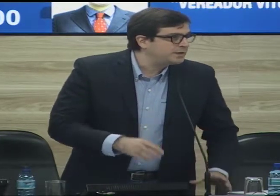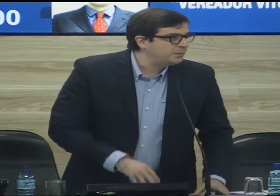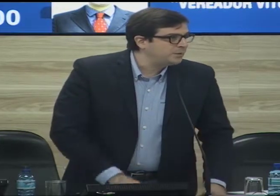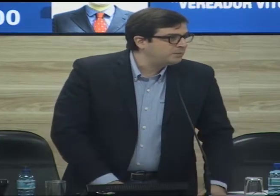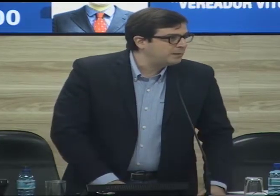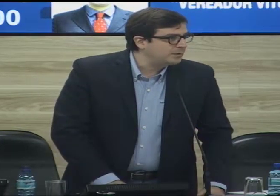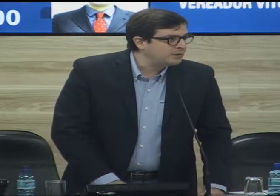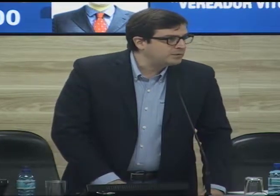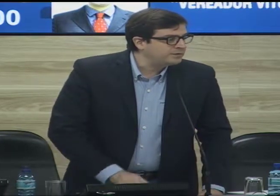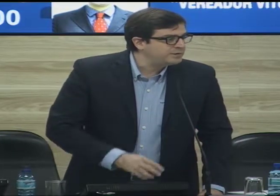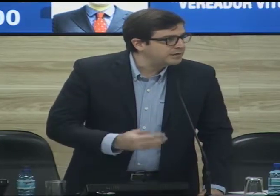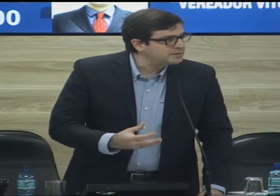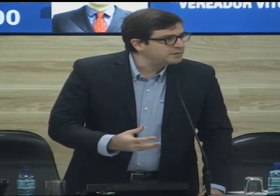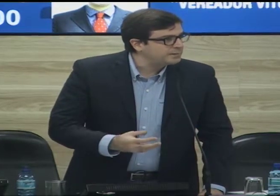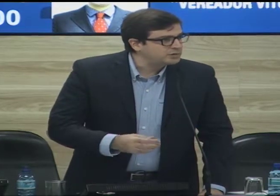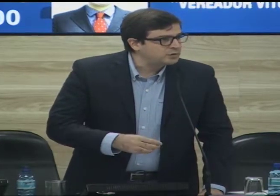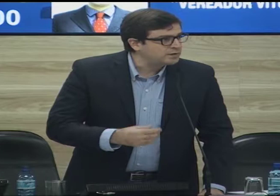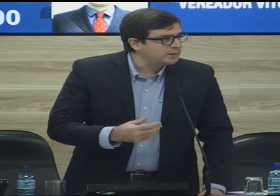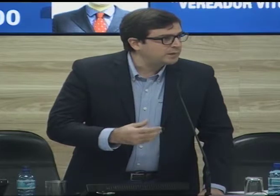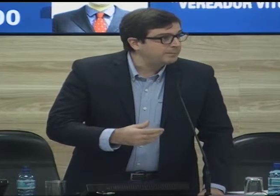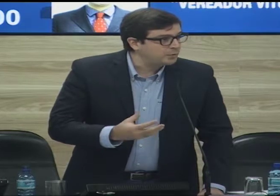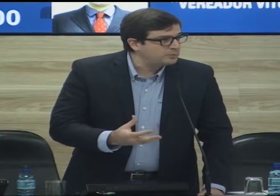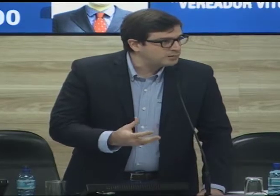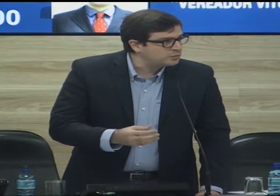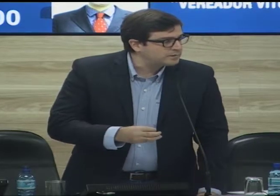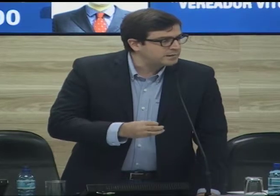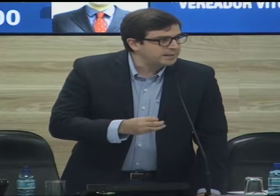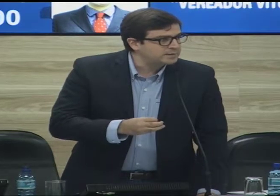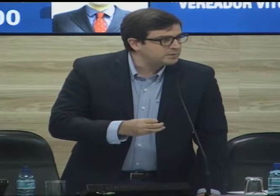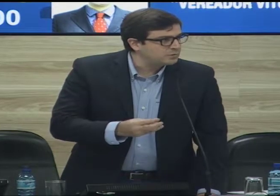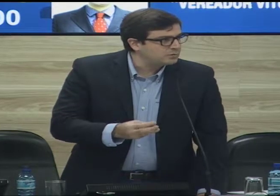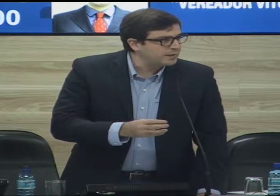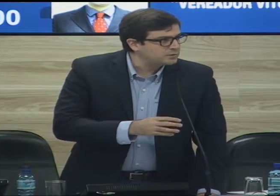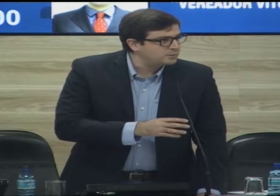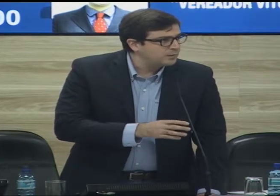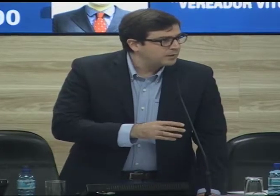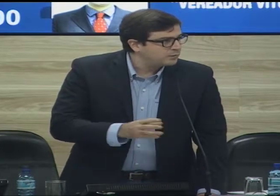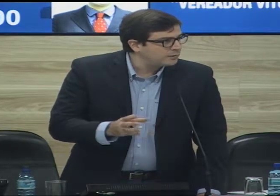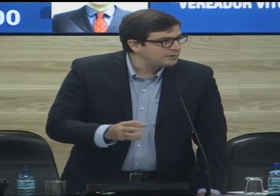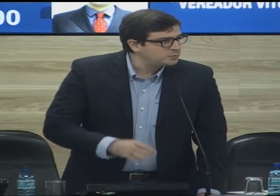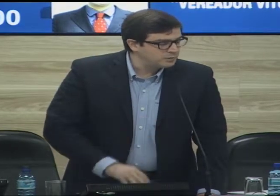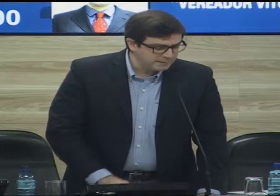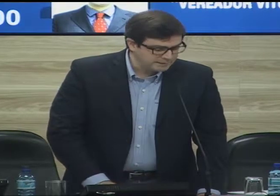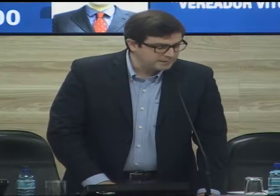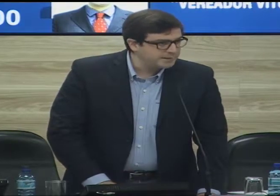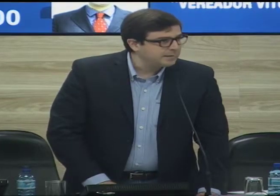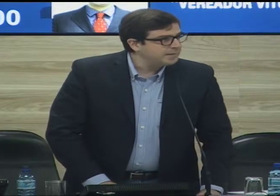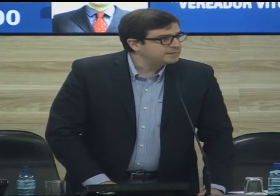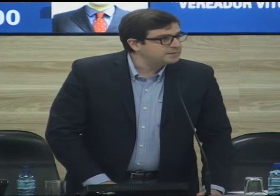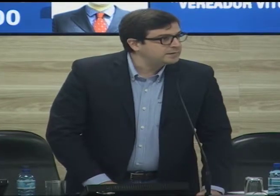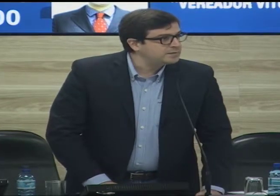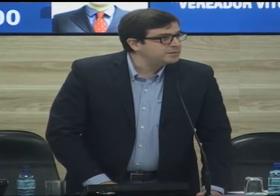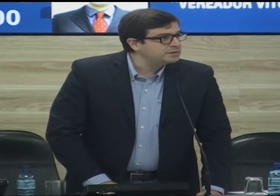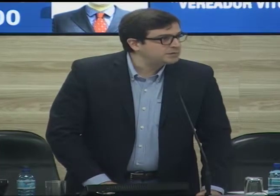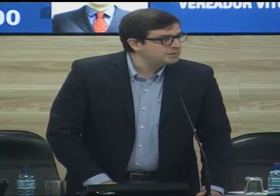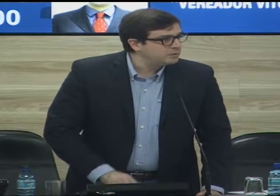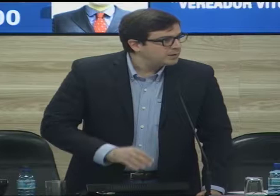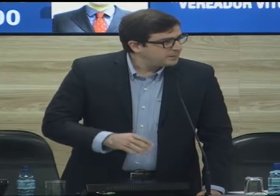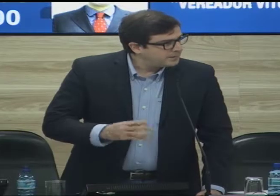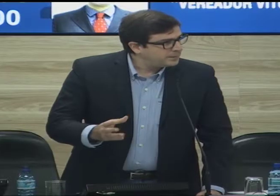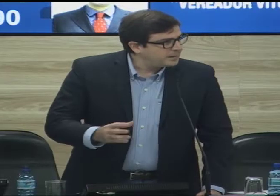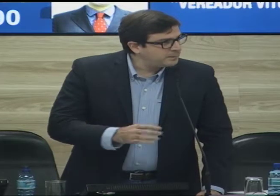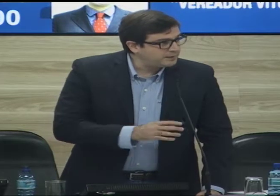não vai ter o problema, quando na verdade essa pessoa é promíscua, tem relação com várias mulheres, e aí está